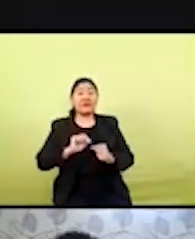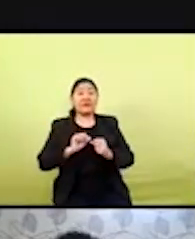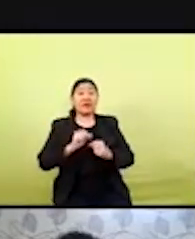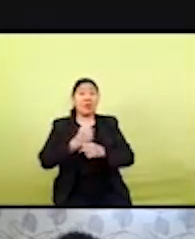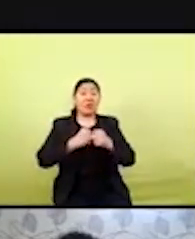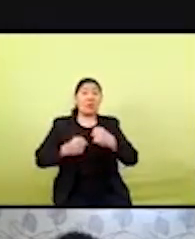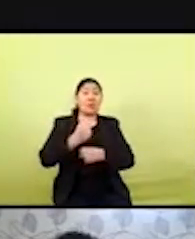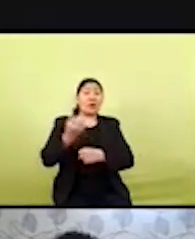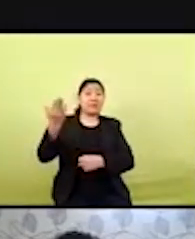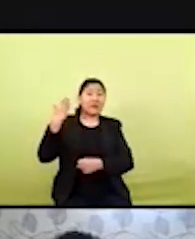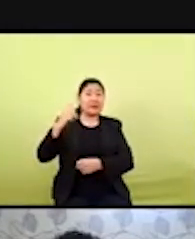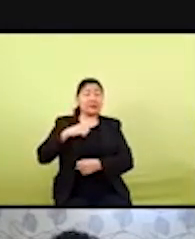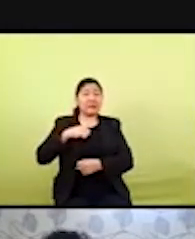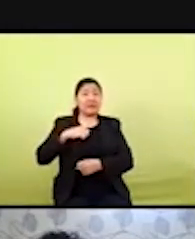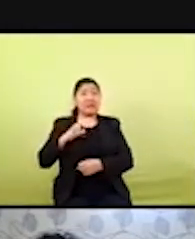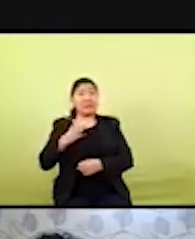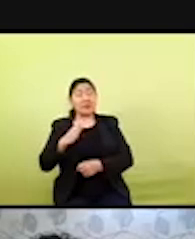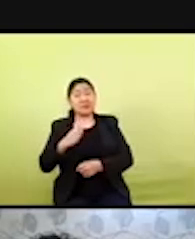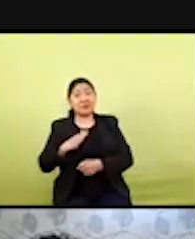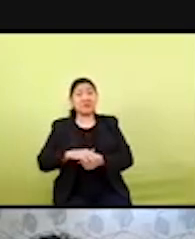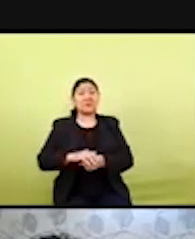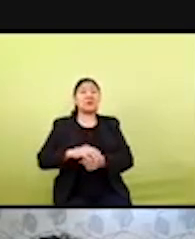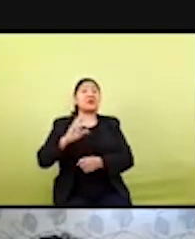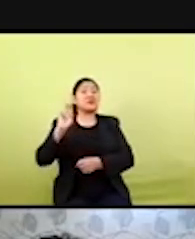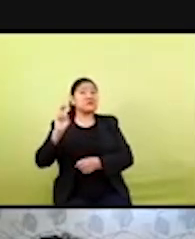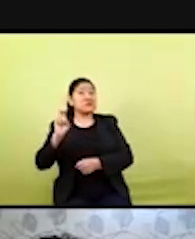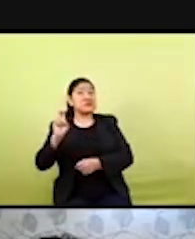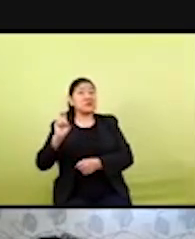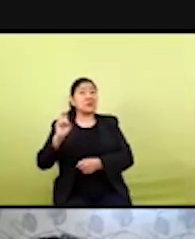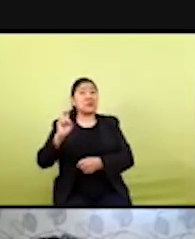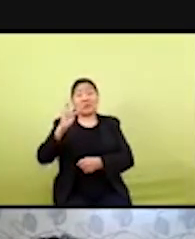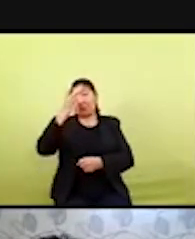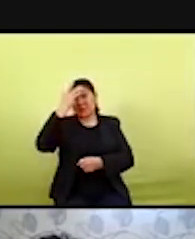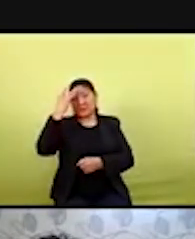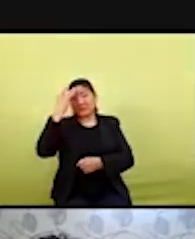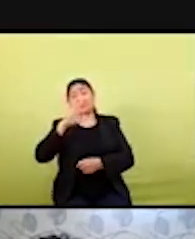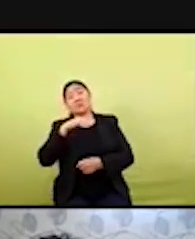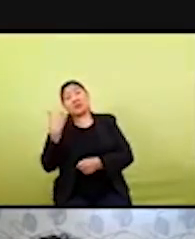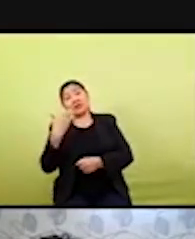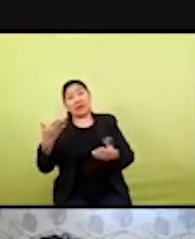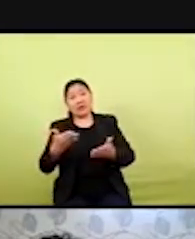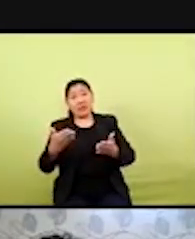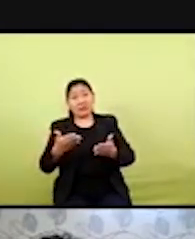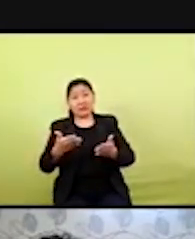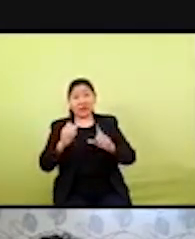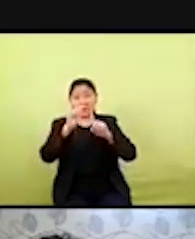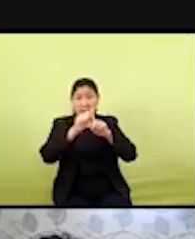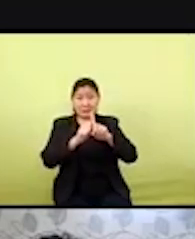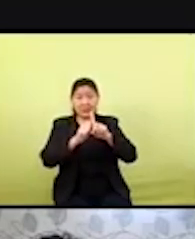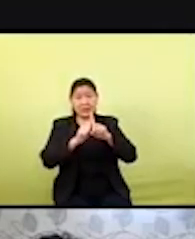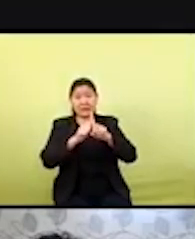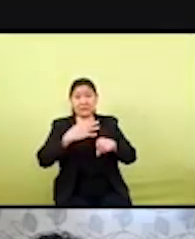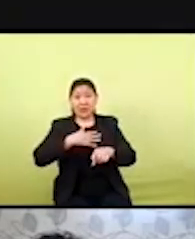feminicídio. Esse ano, até maio, nós já tínhamos atingido os 5 casos, e hoje estamos com